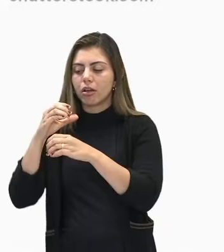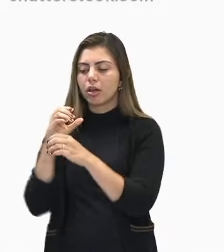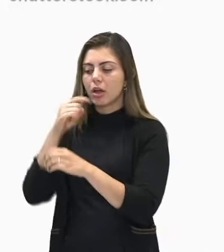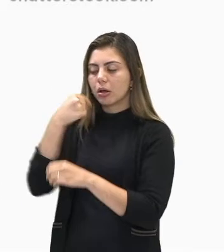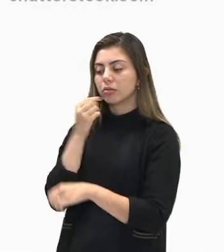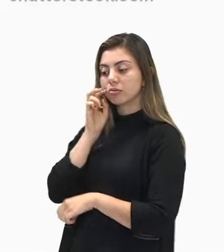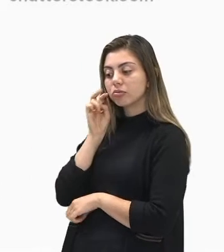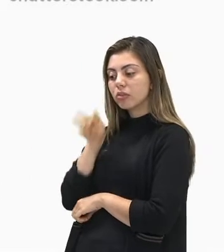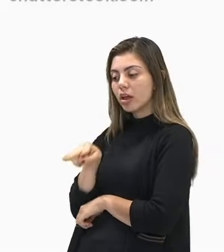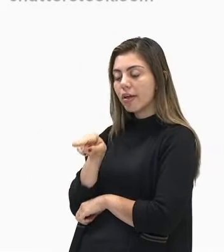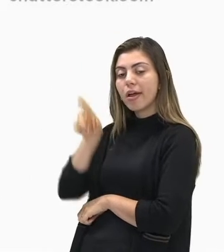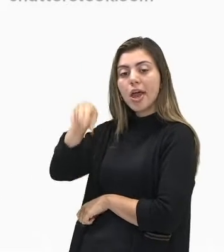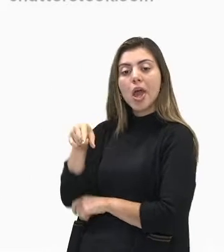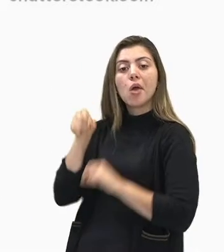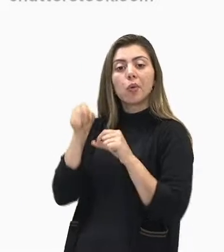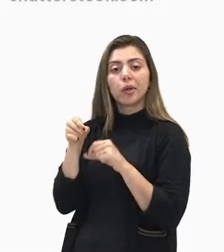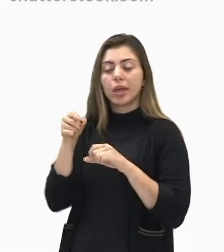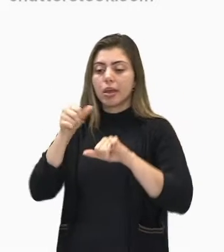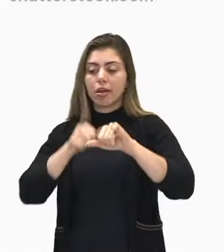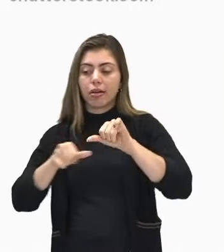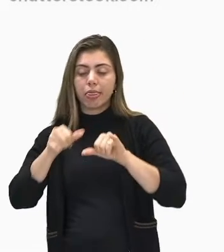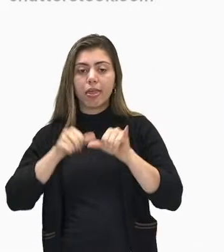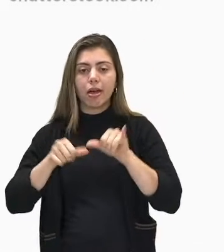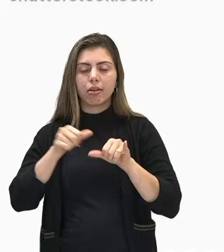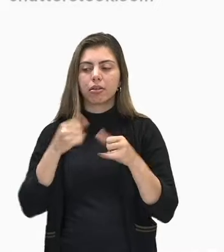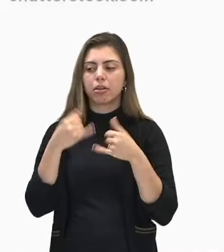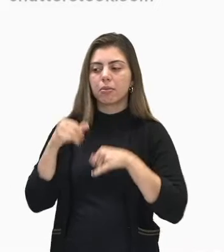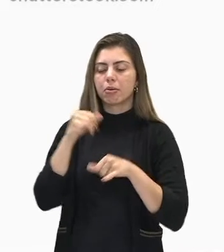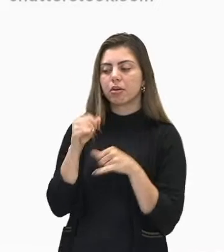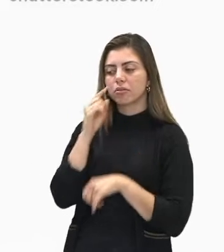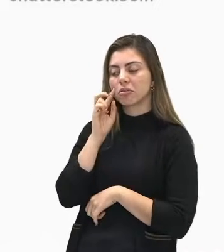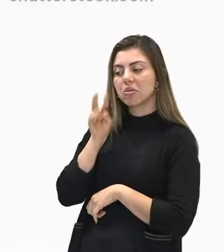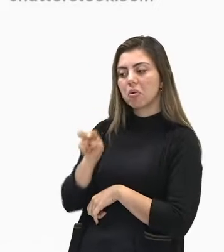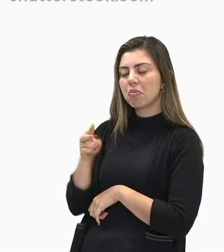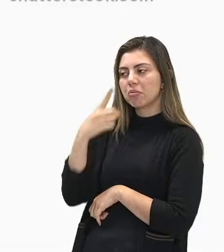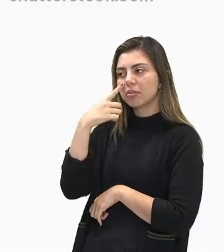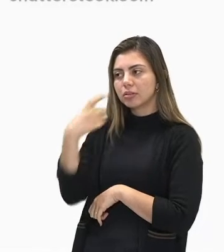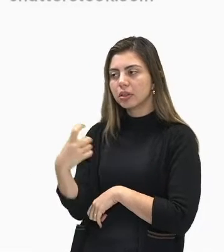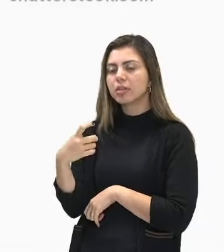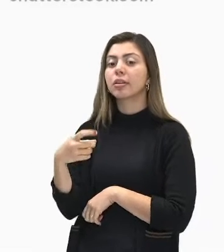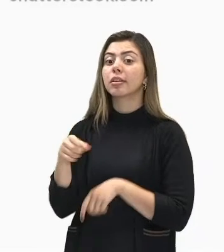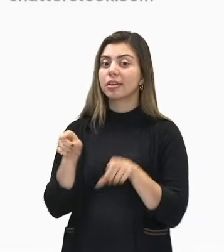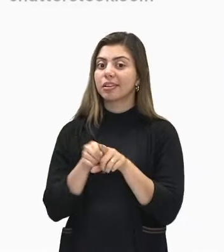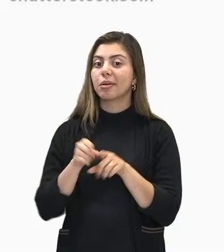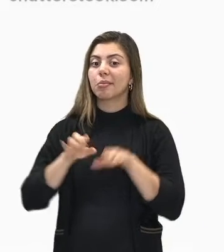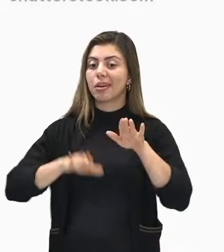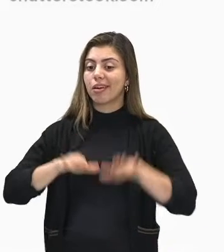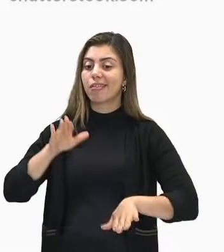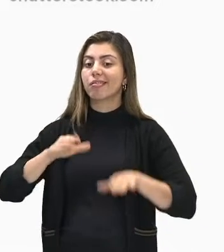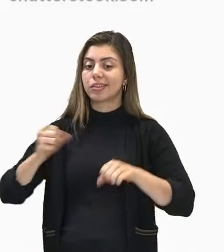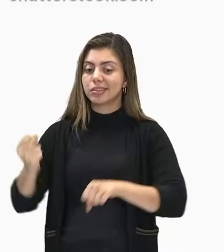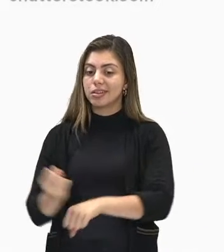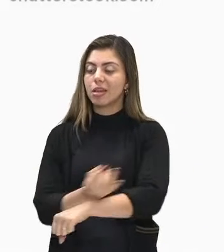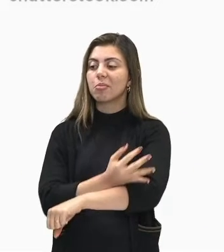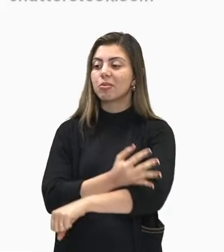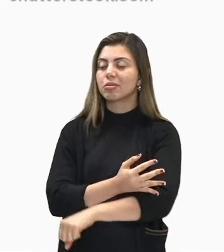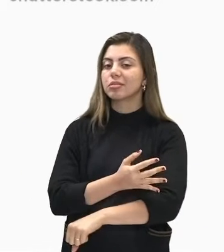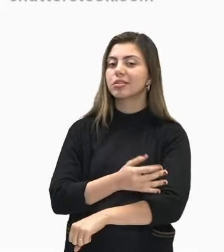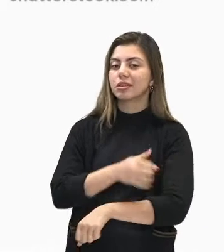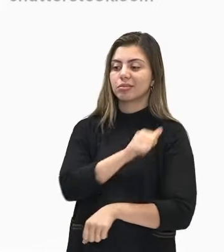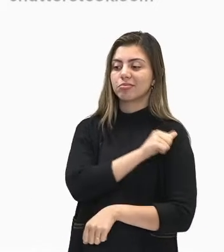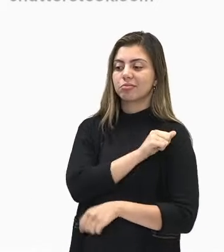tornam reações químicas interessantes e, às vezes, emocionantes, né, para quem está